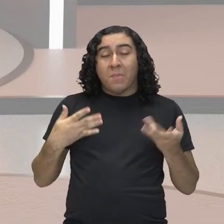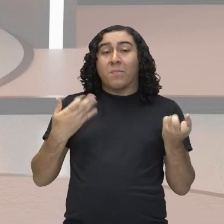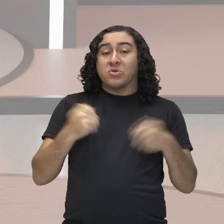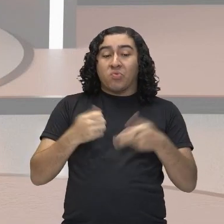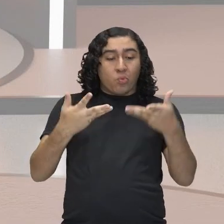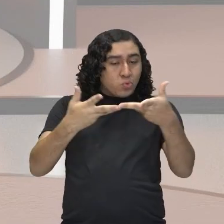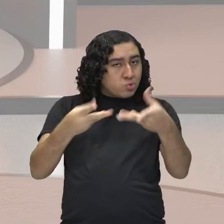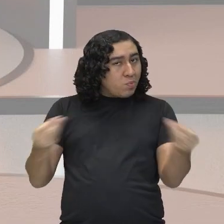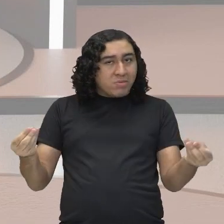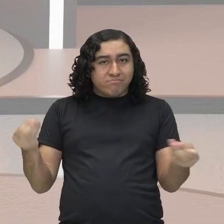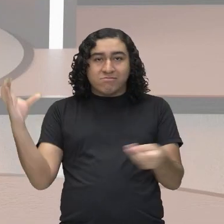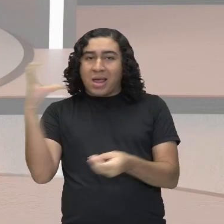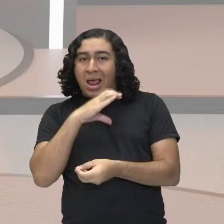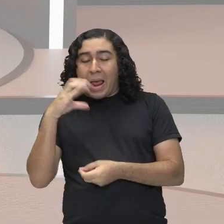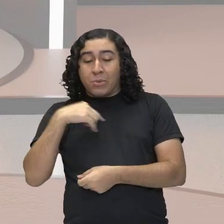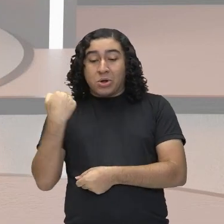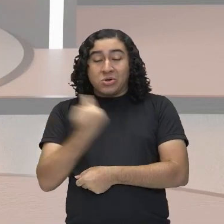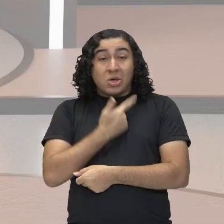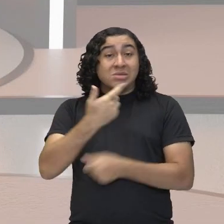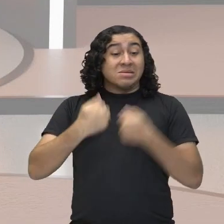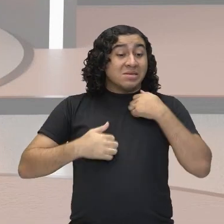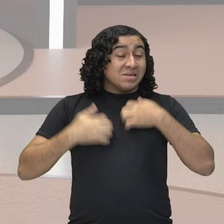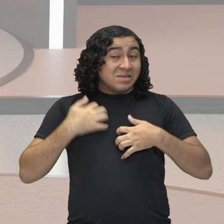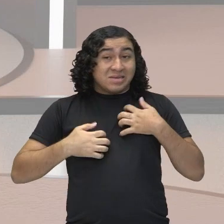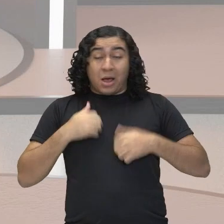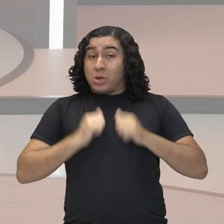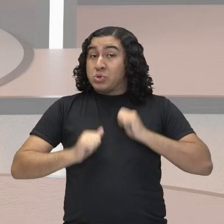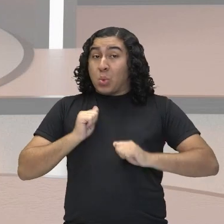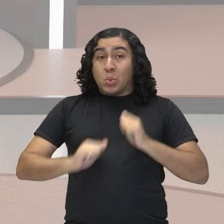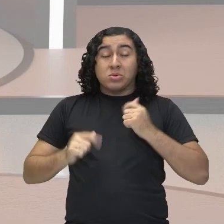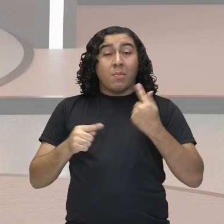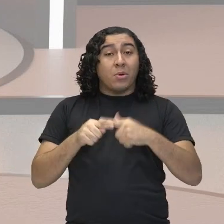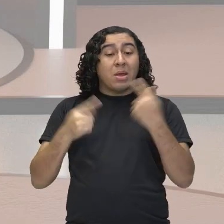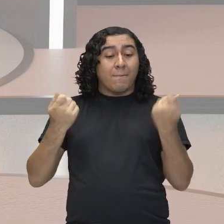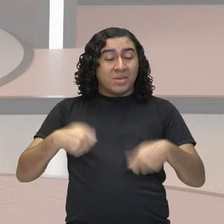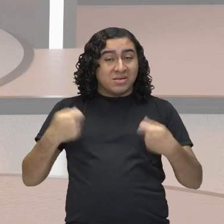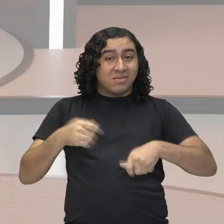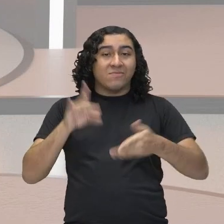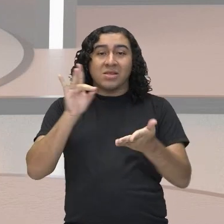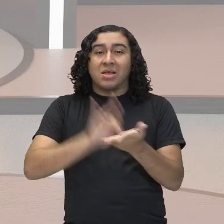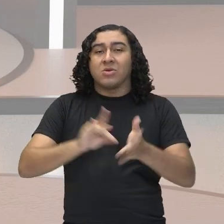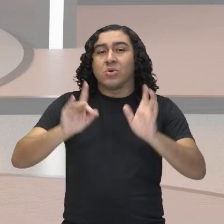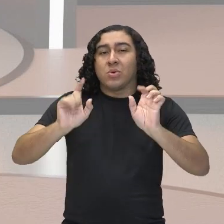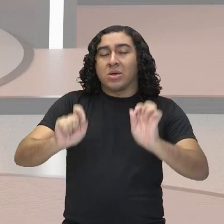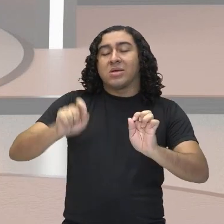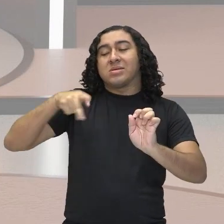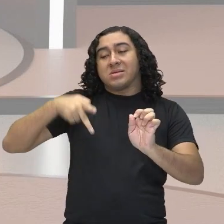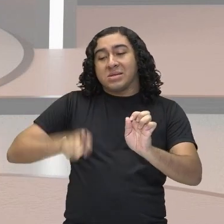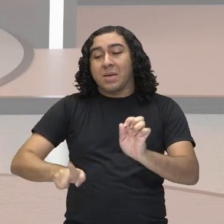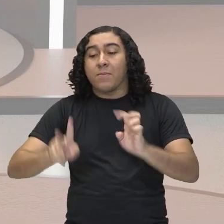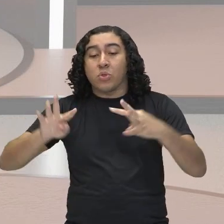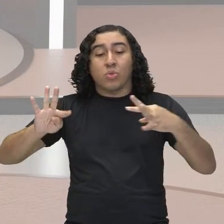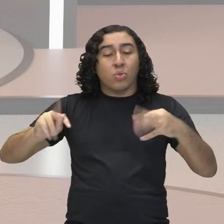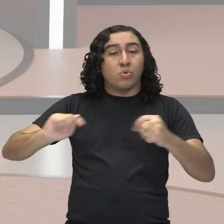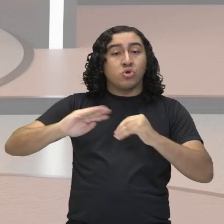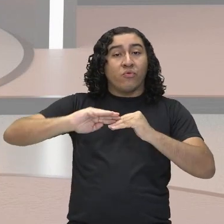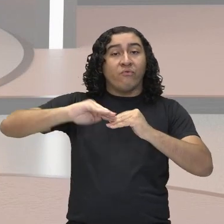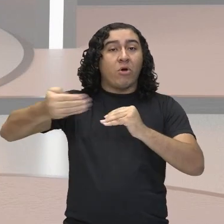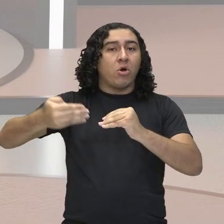perdido e nos deixar em desespero. Porque nós precisamos do quê? das coisas